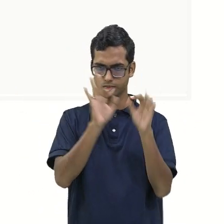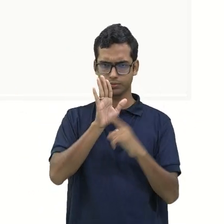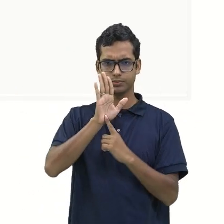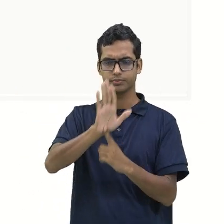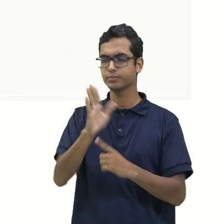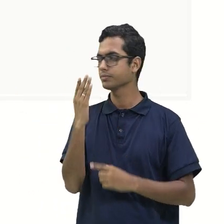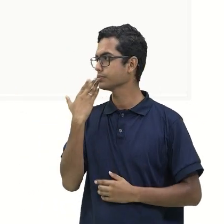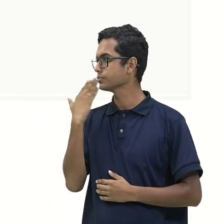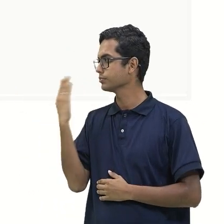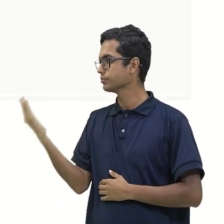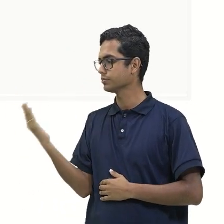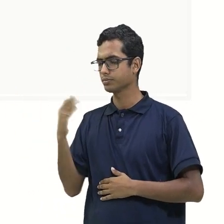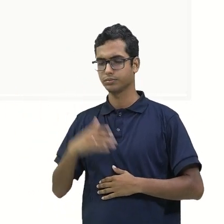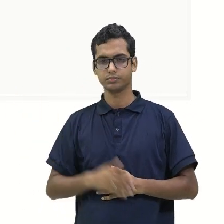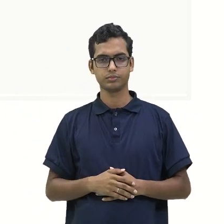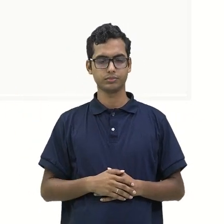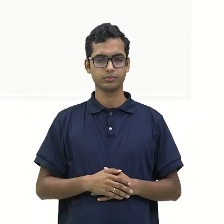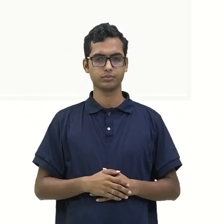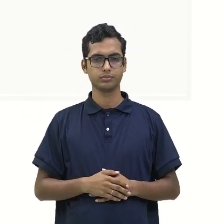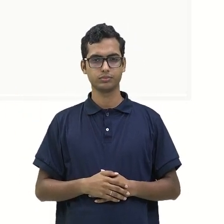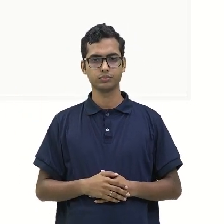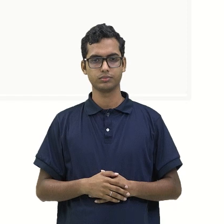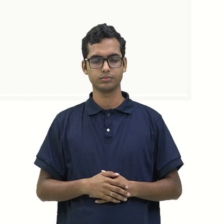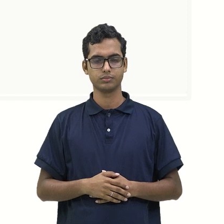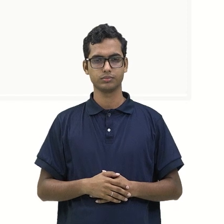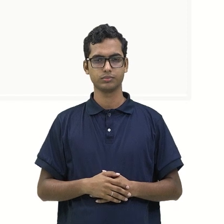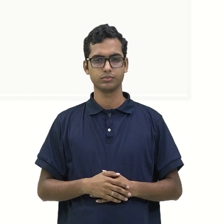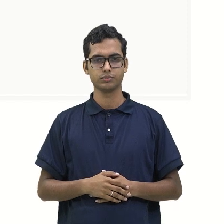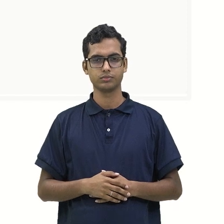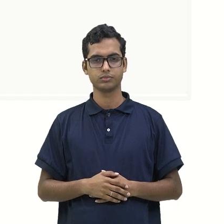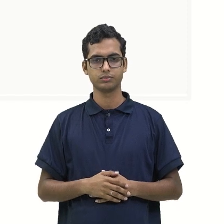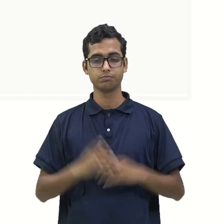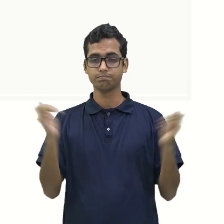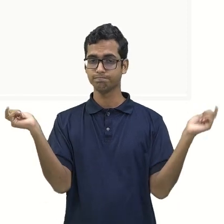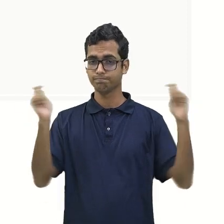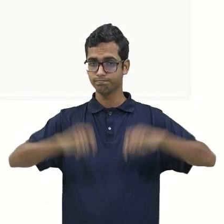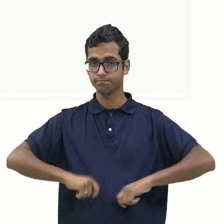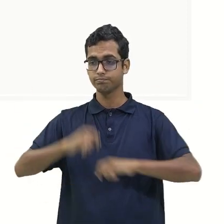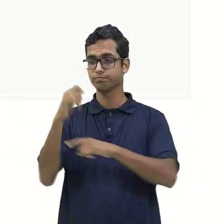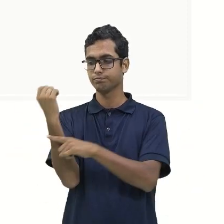temos, olha aqui novamente, ó, o recurso de simplificar os zeros, né?